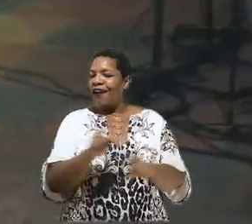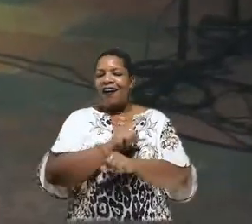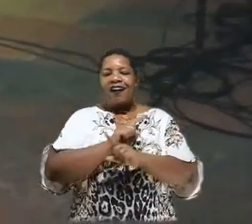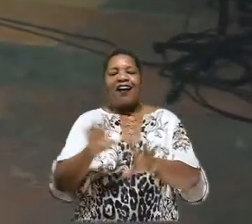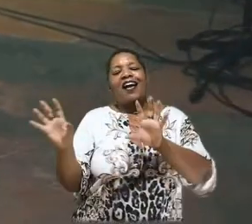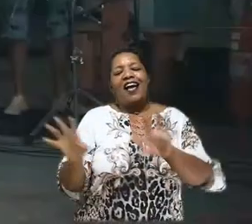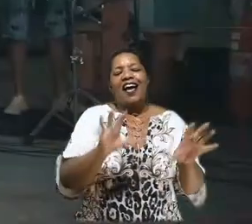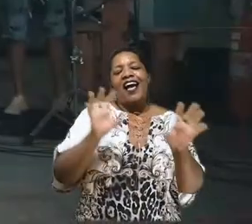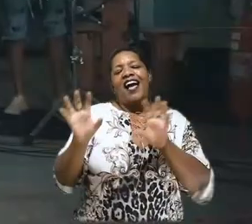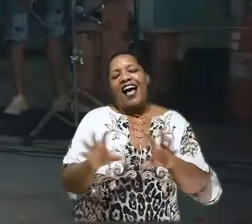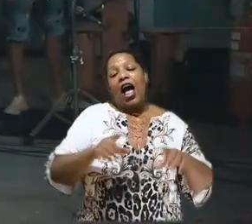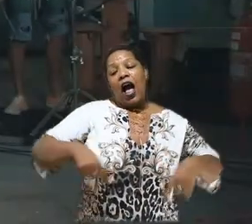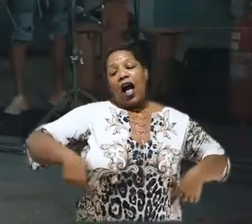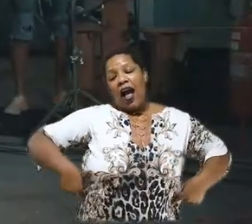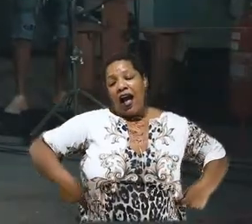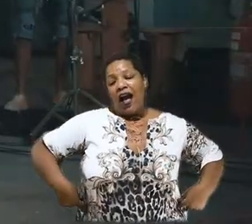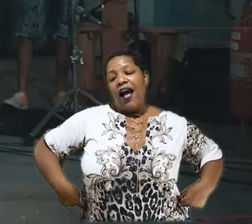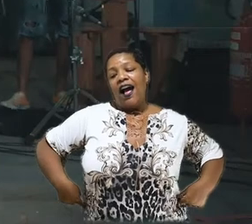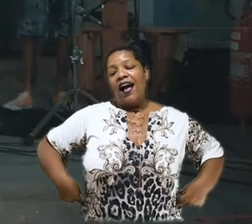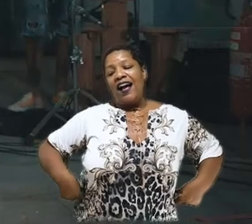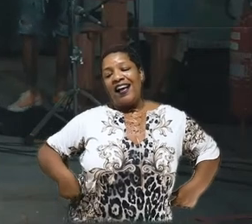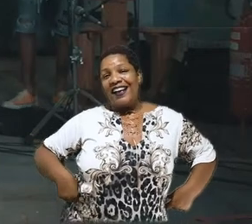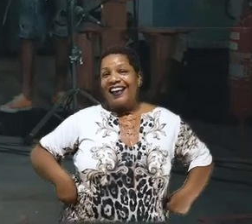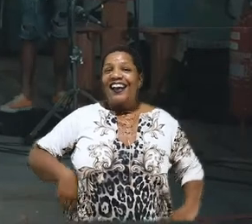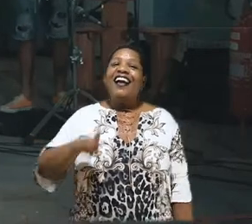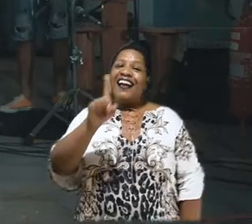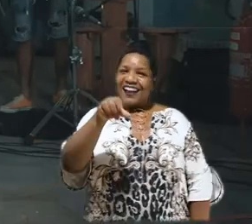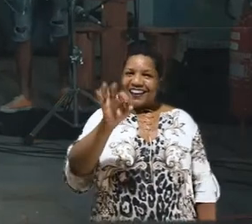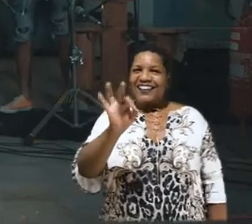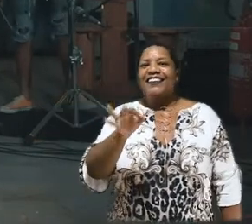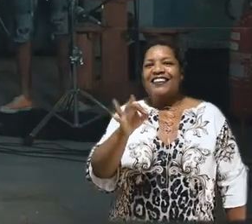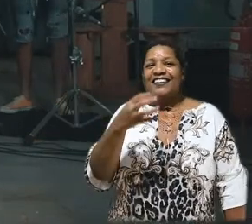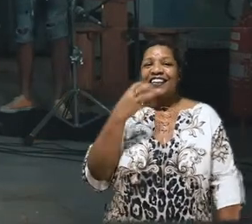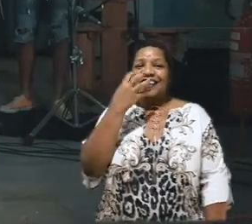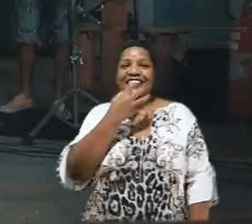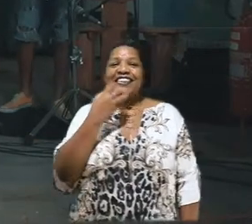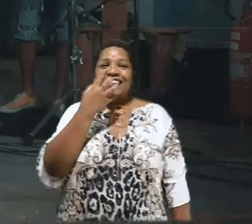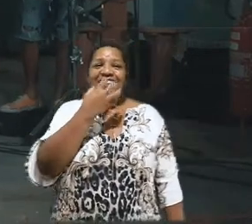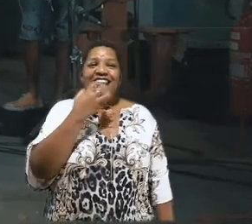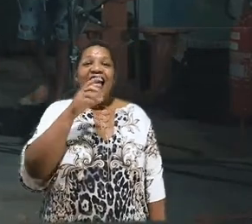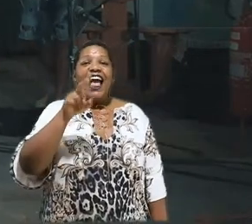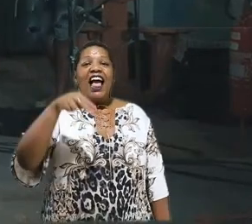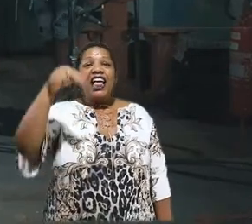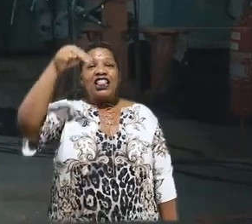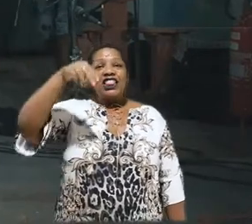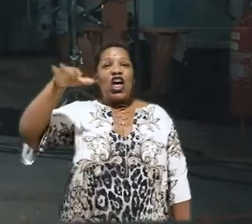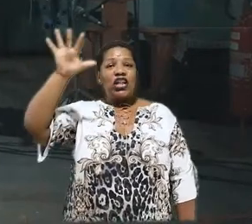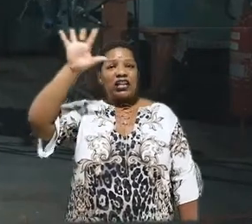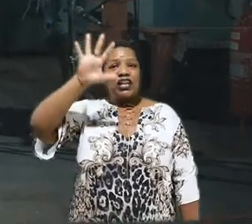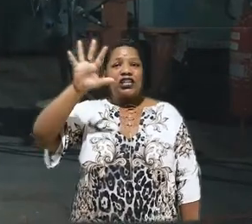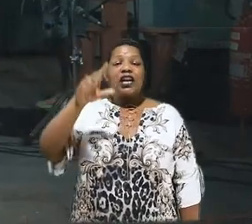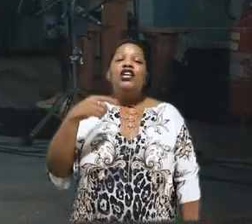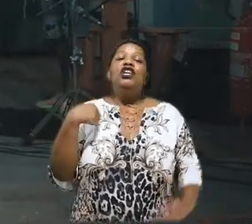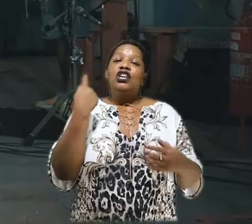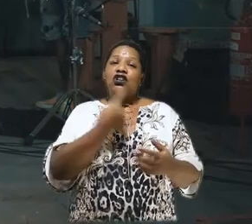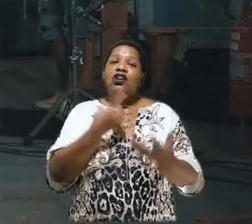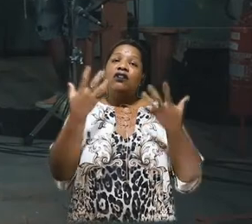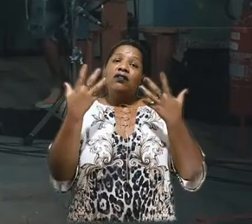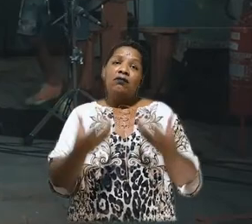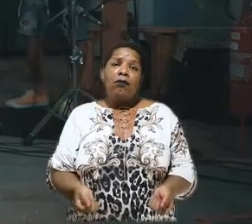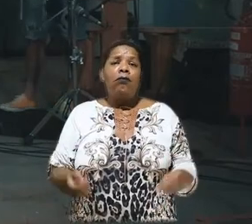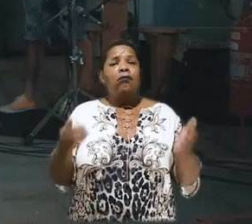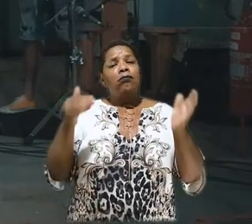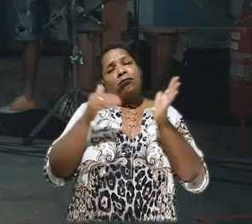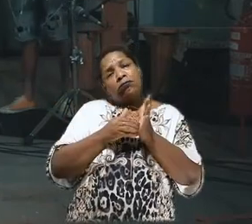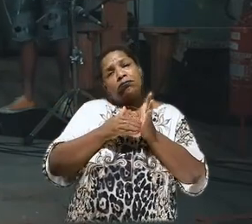para colar e é isso aí o nordeste e a gente vai